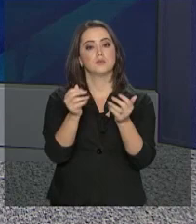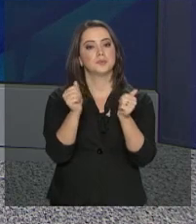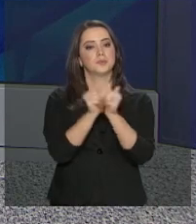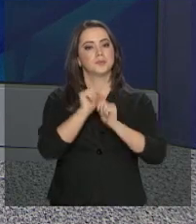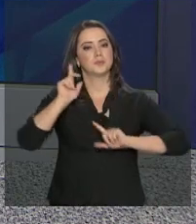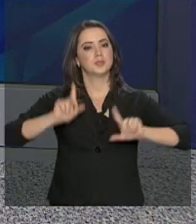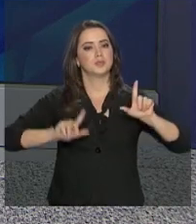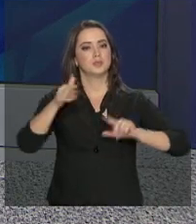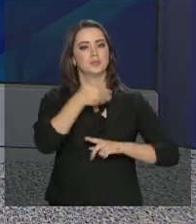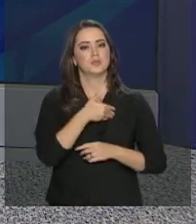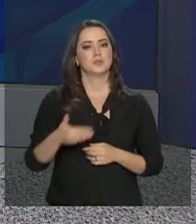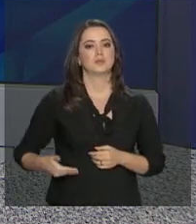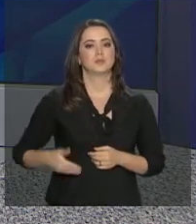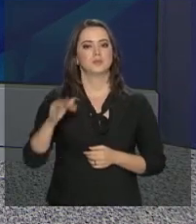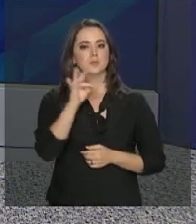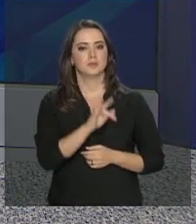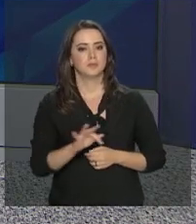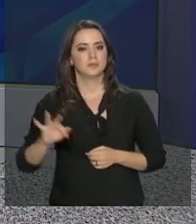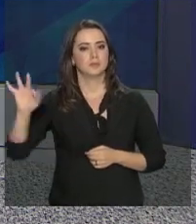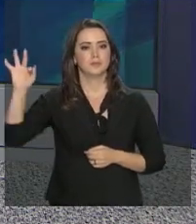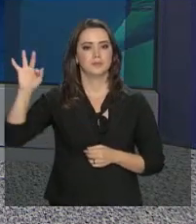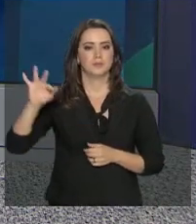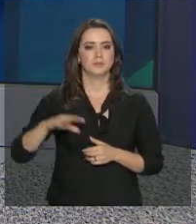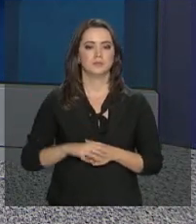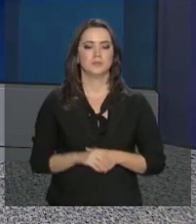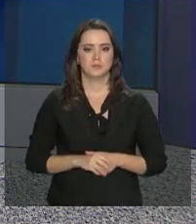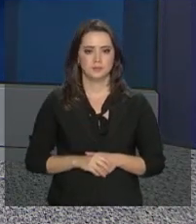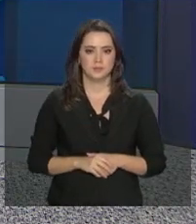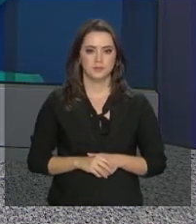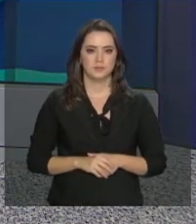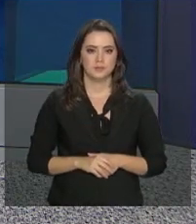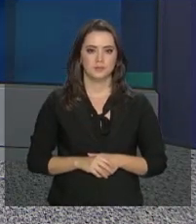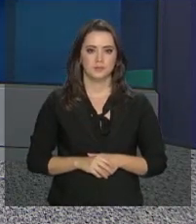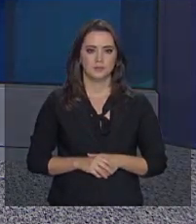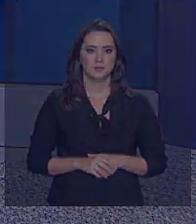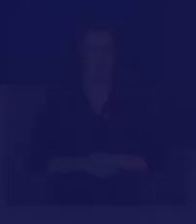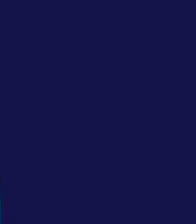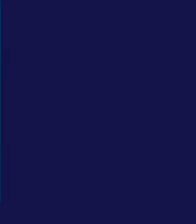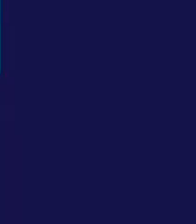para você e continue com a gente aqui na NBR, a TV do governo federal.